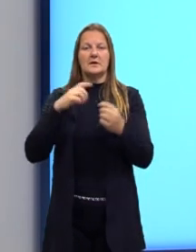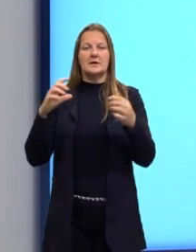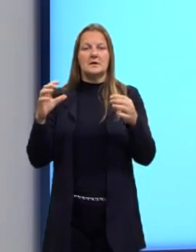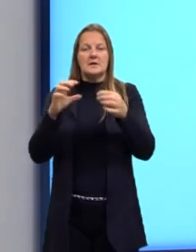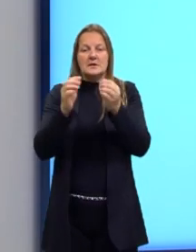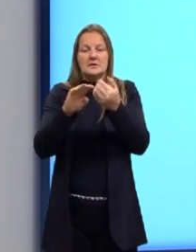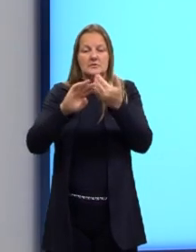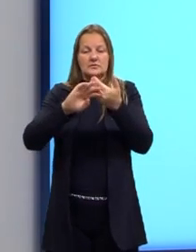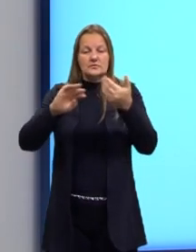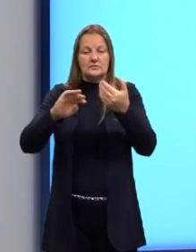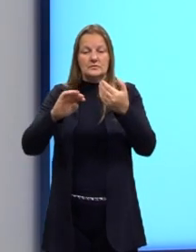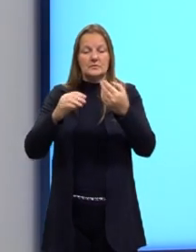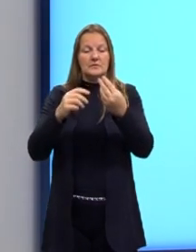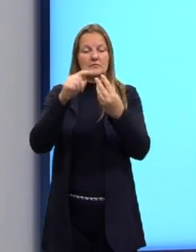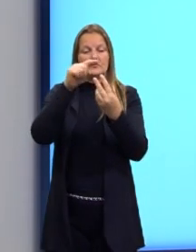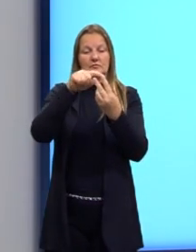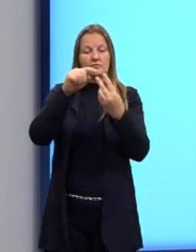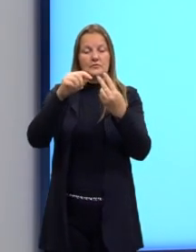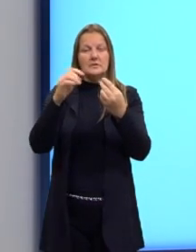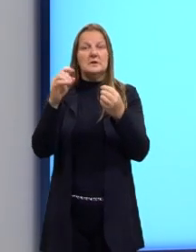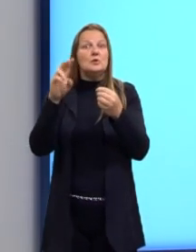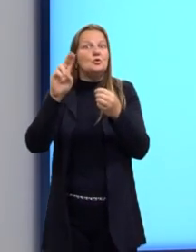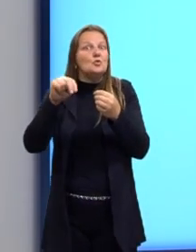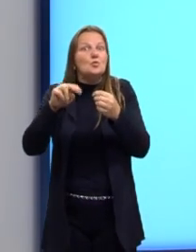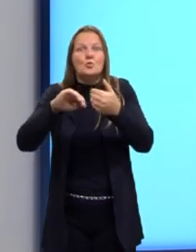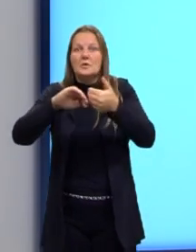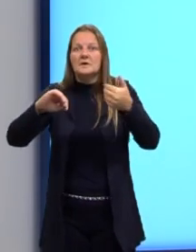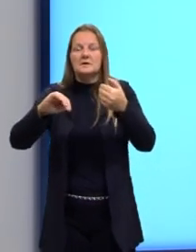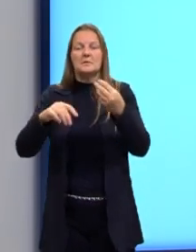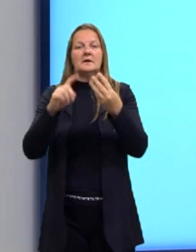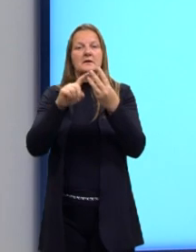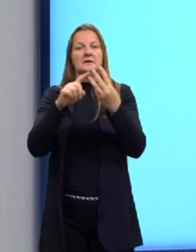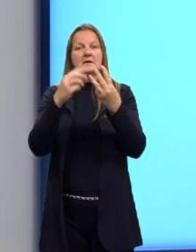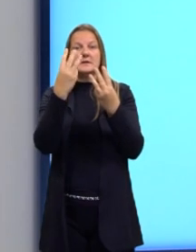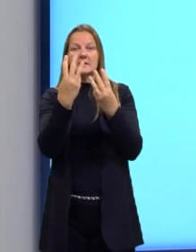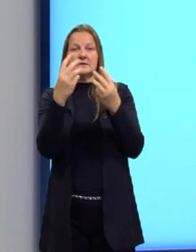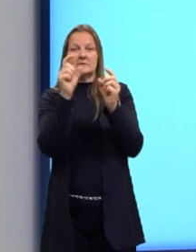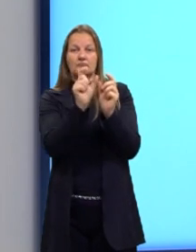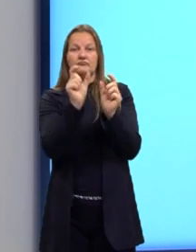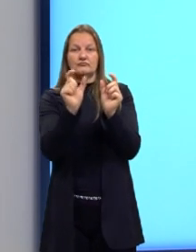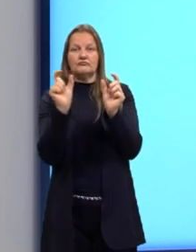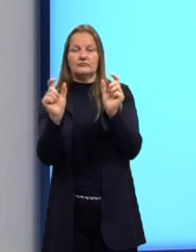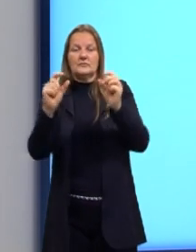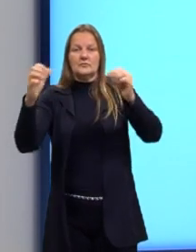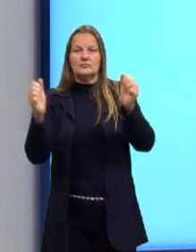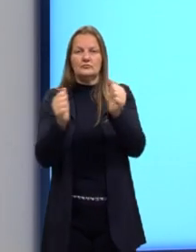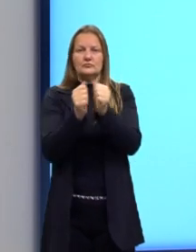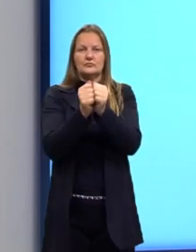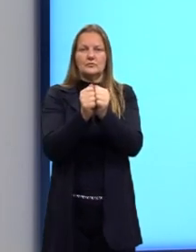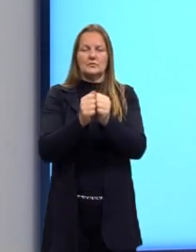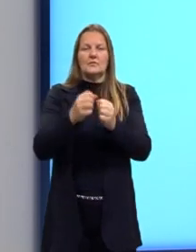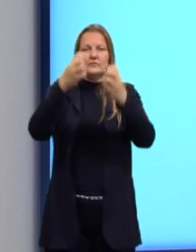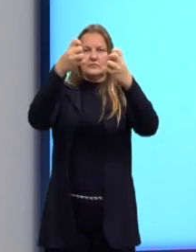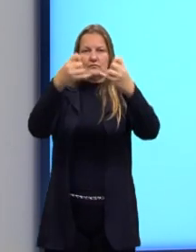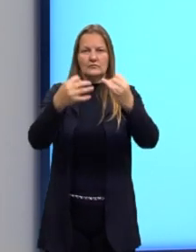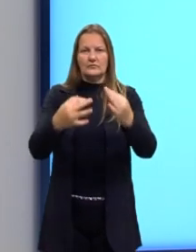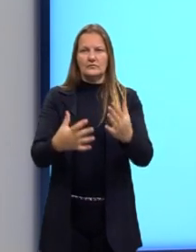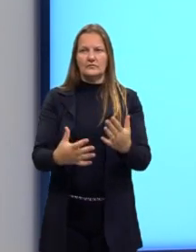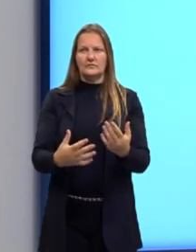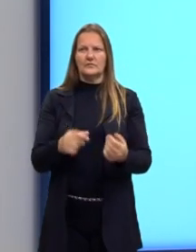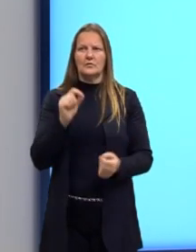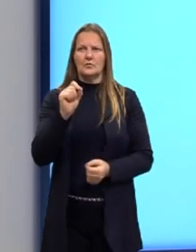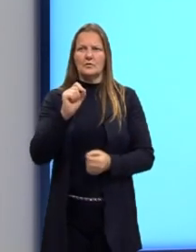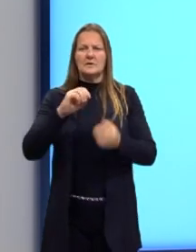os que tem três palavras Então agora eu vou mostrar cada um deles para vocês Vamos por partes o